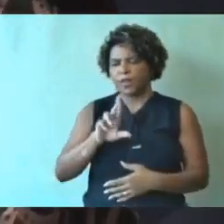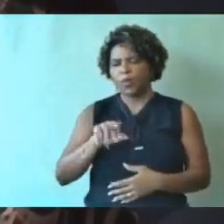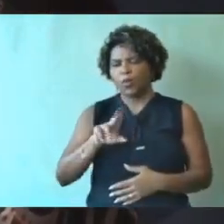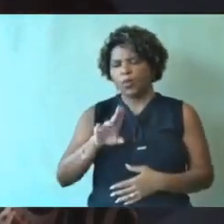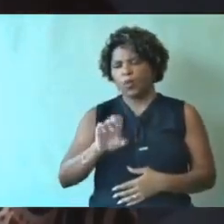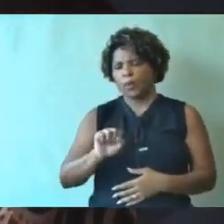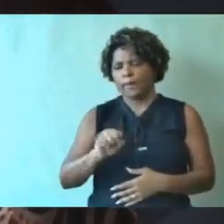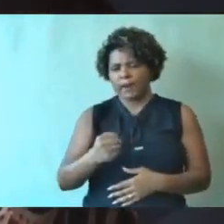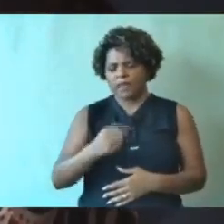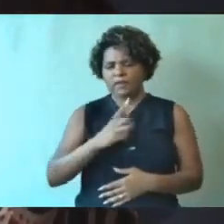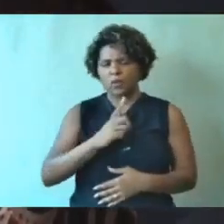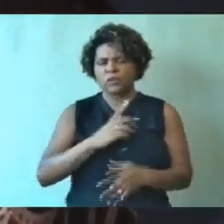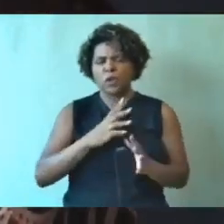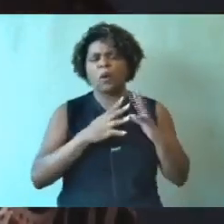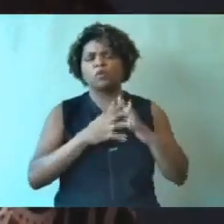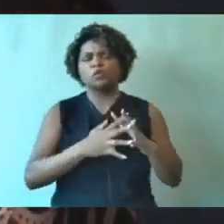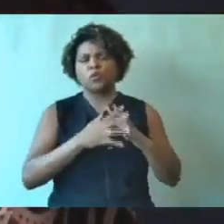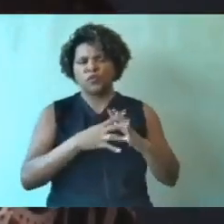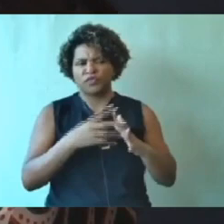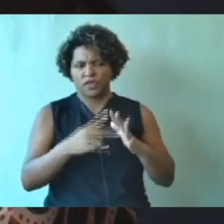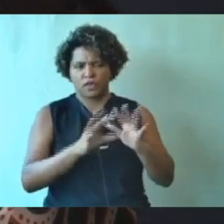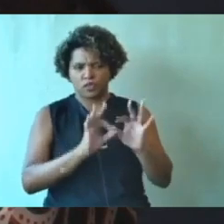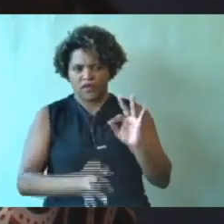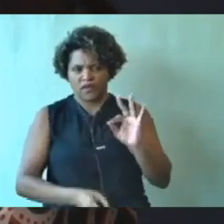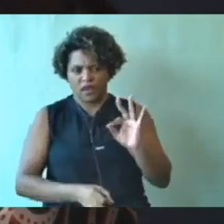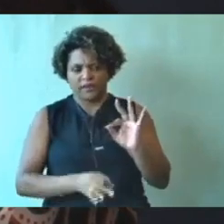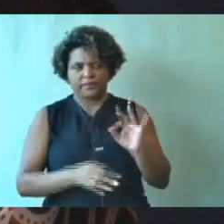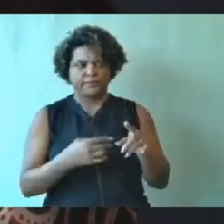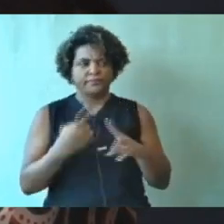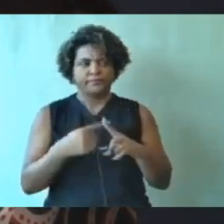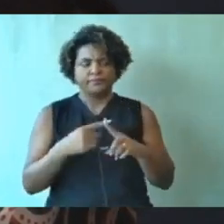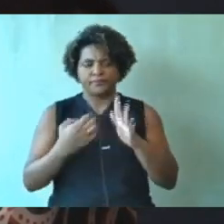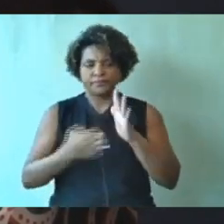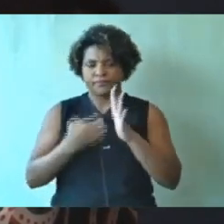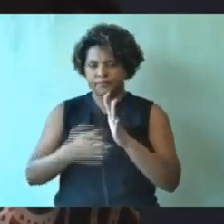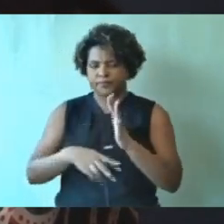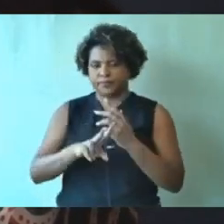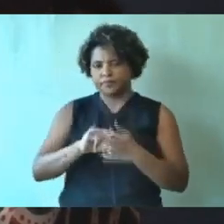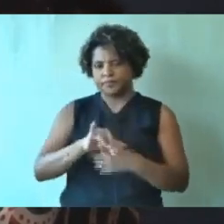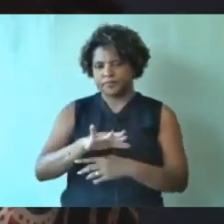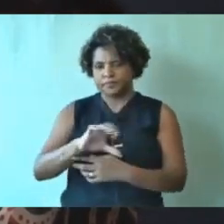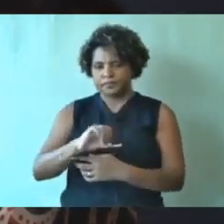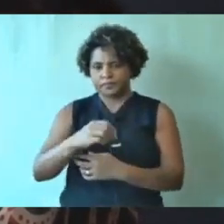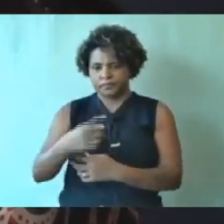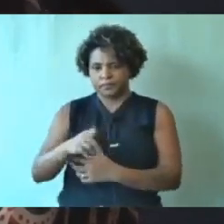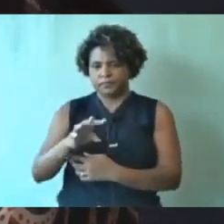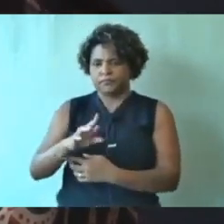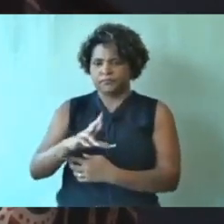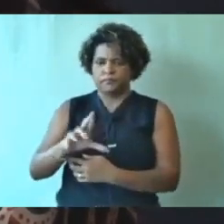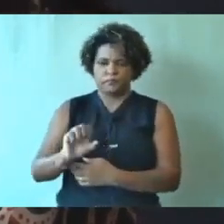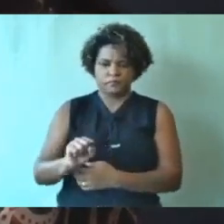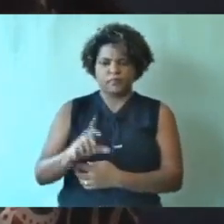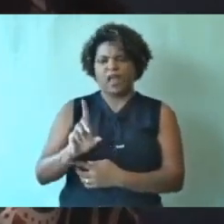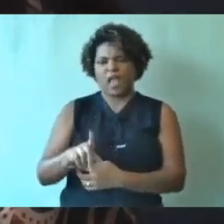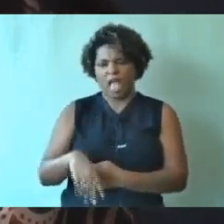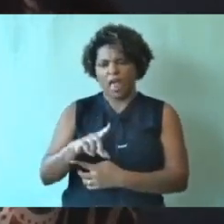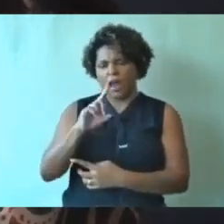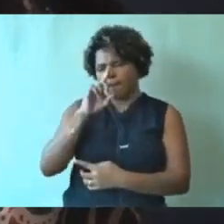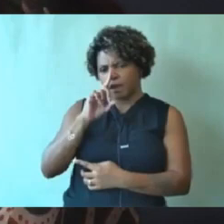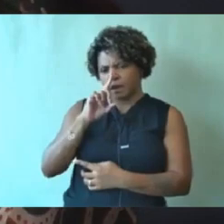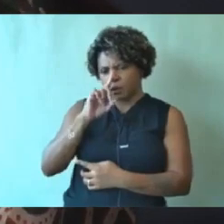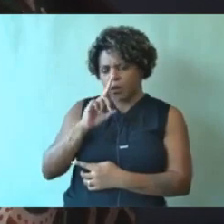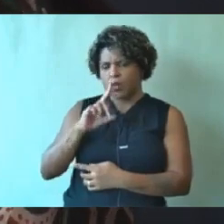Já que, né, a empresa Aviação Torres era um negócio muito arriscado, né, no qual na Assembleia o